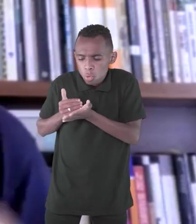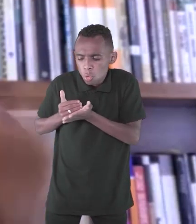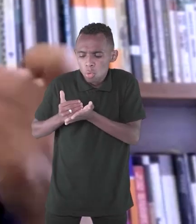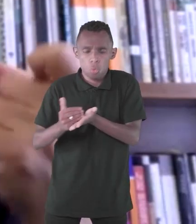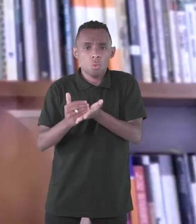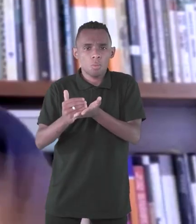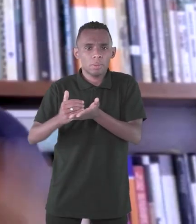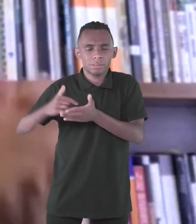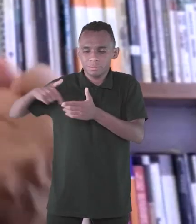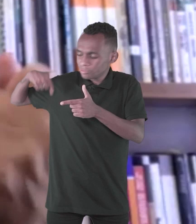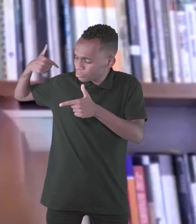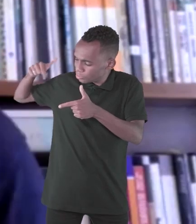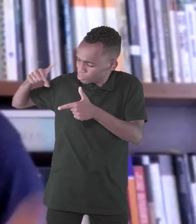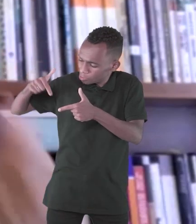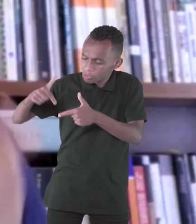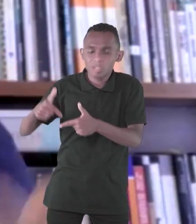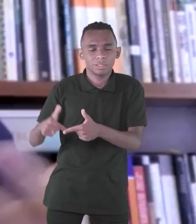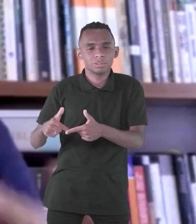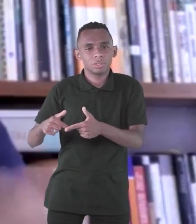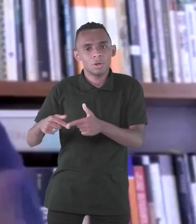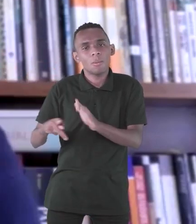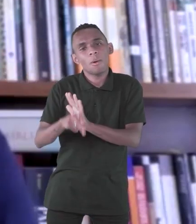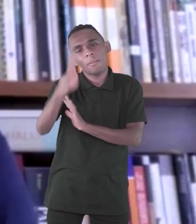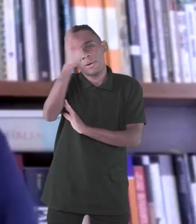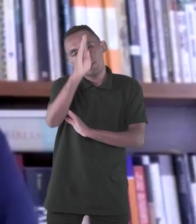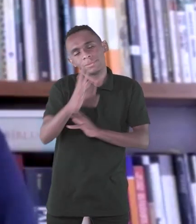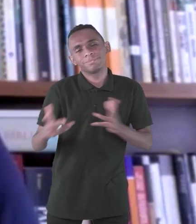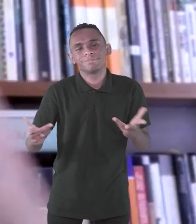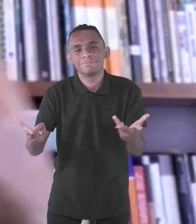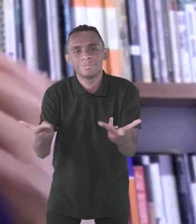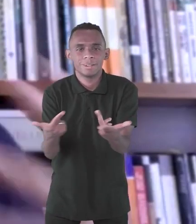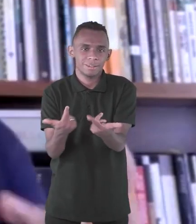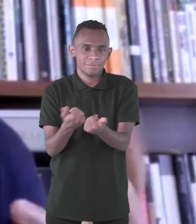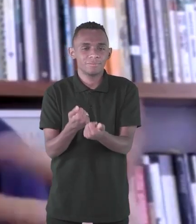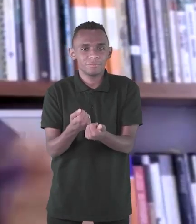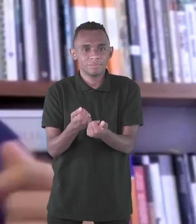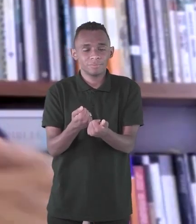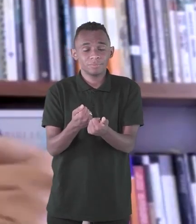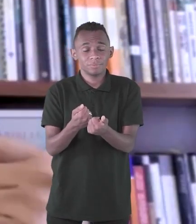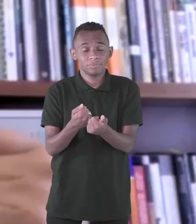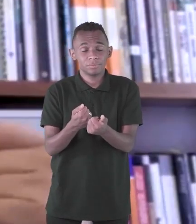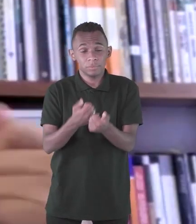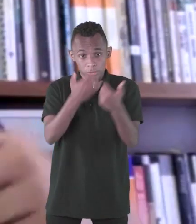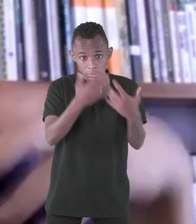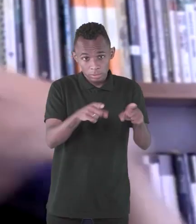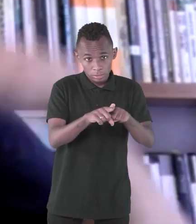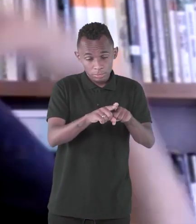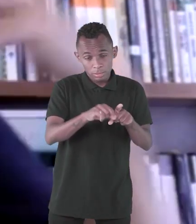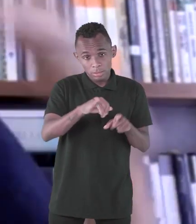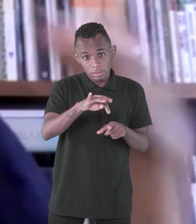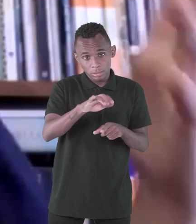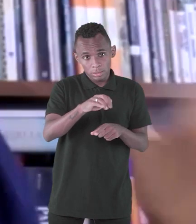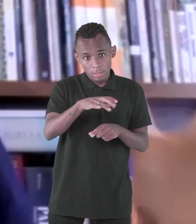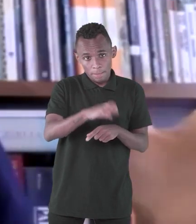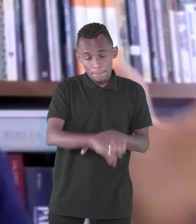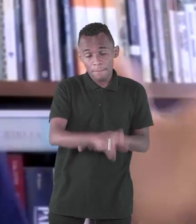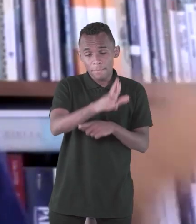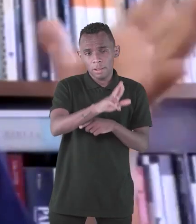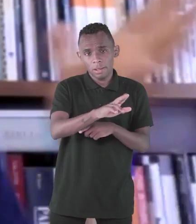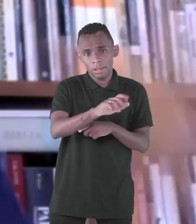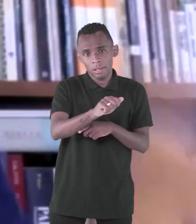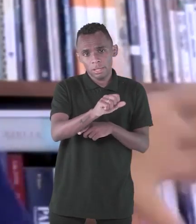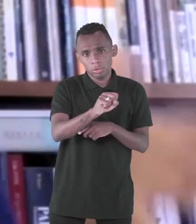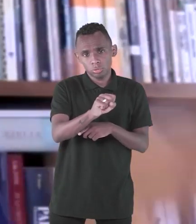origem antropofágica e canibal que é tão maravilhosa no brasileiro. Voltando a Itamar Assunção, num país de ataúfos,